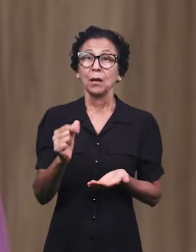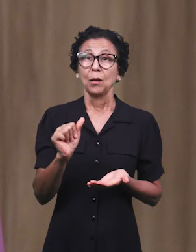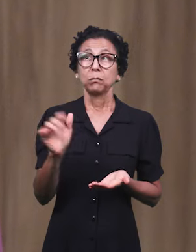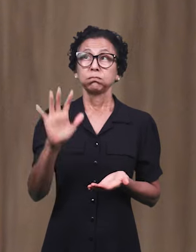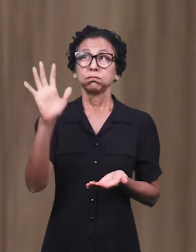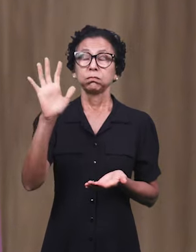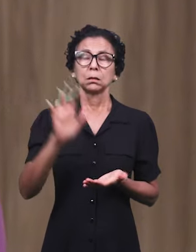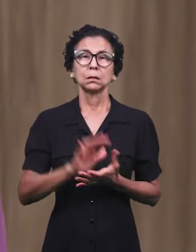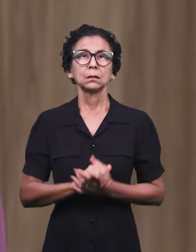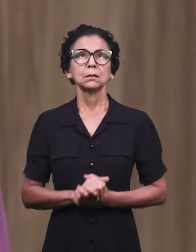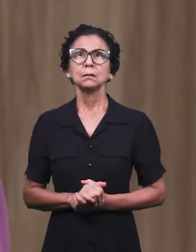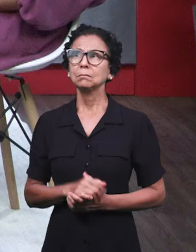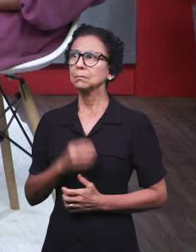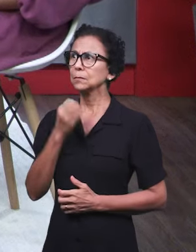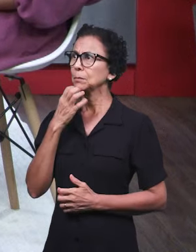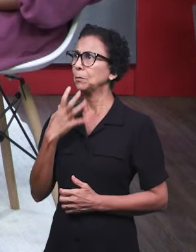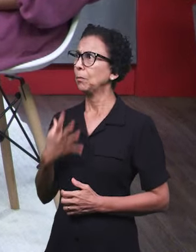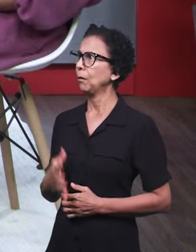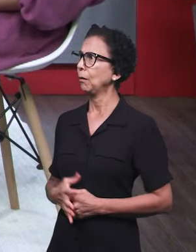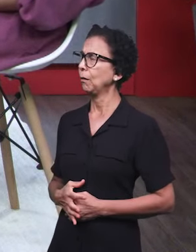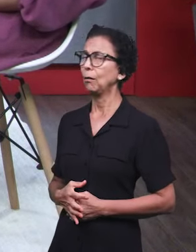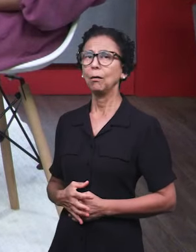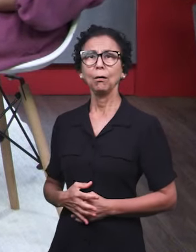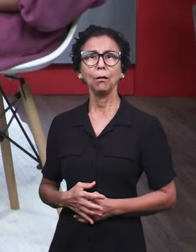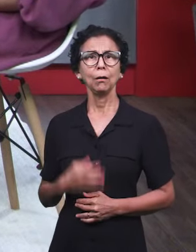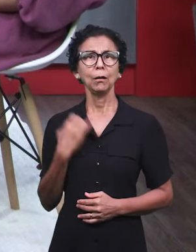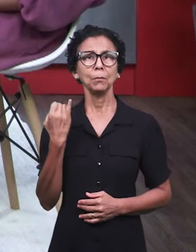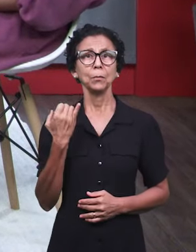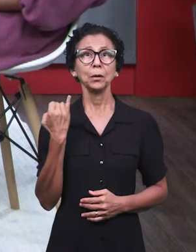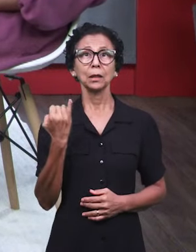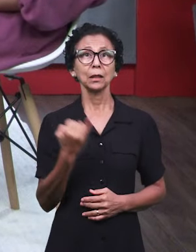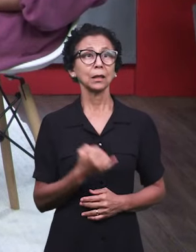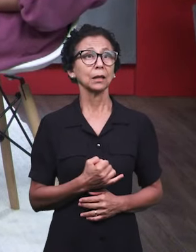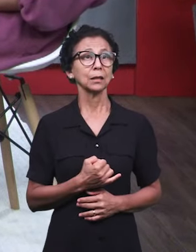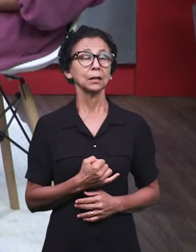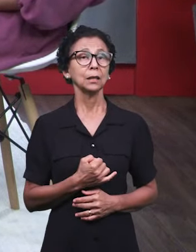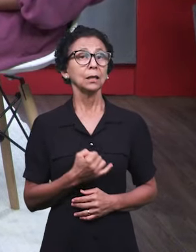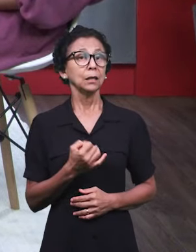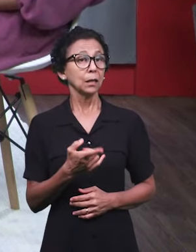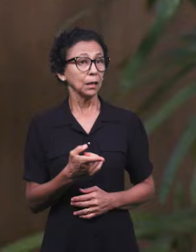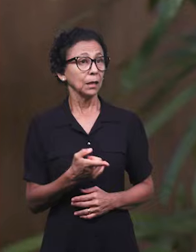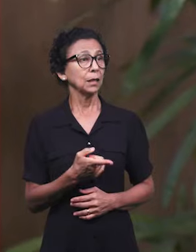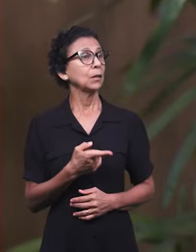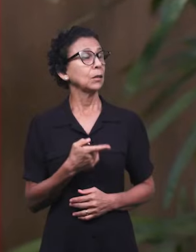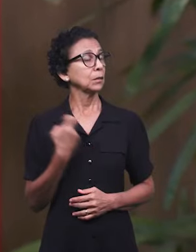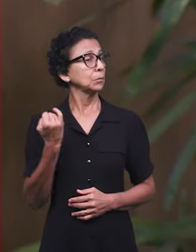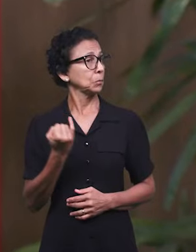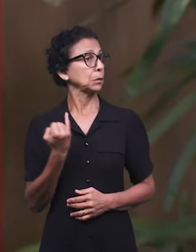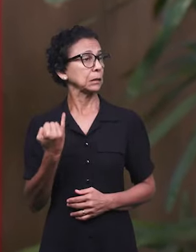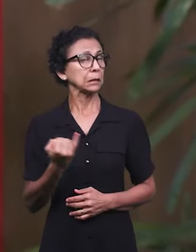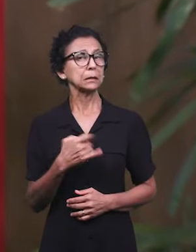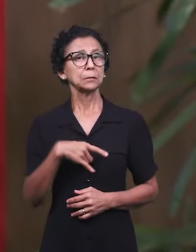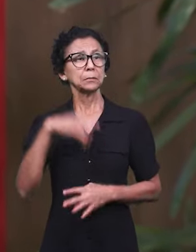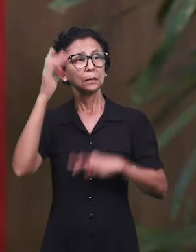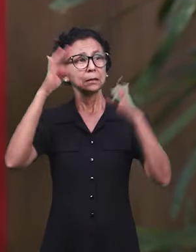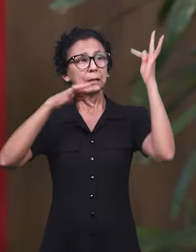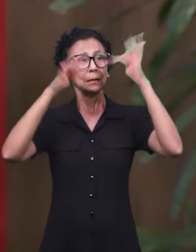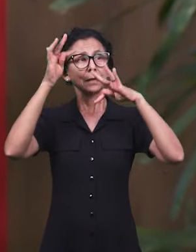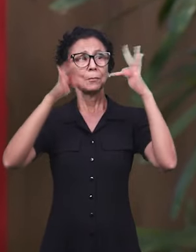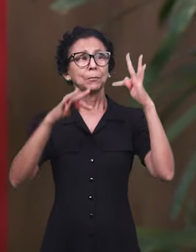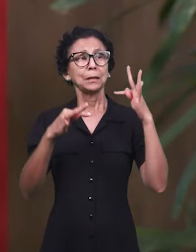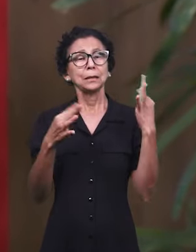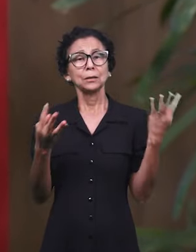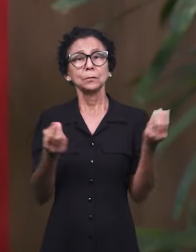valor integral. Entende? Nossa, isso é muito bom. É uma informação muito, muito importante para quem está em casa, né? Muitas vezes precisa de um